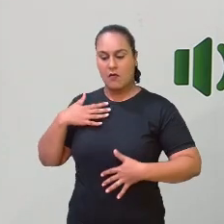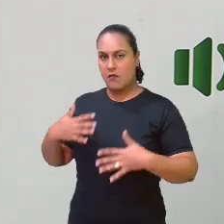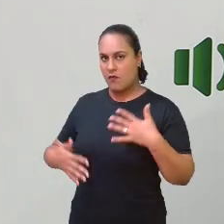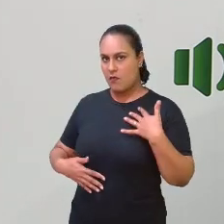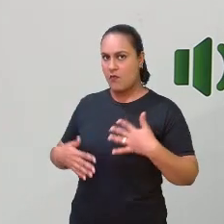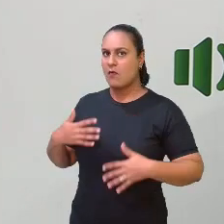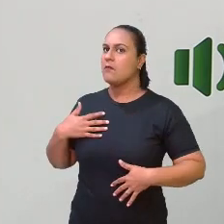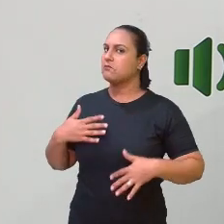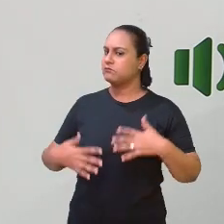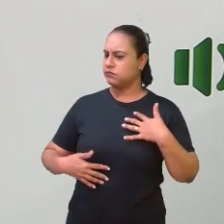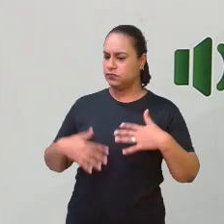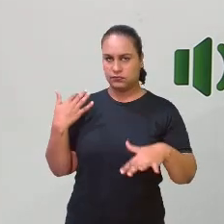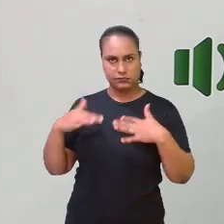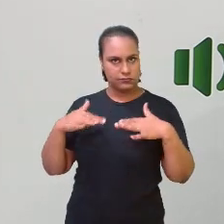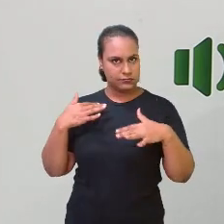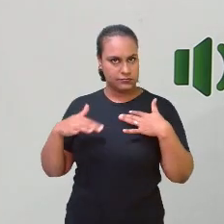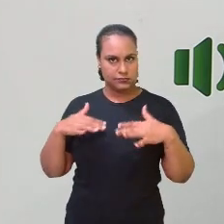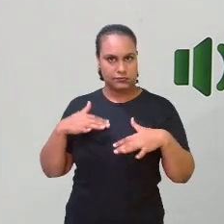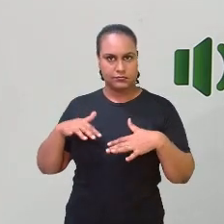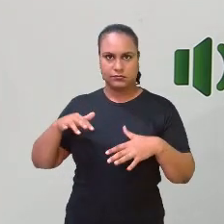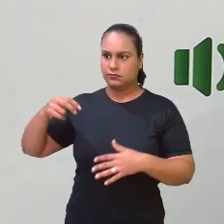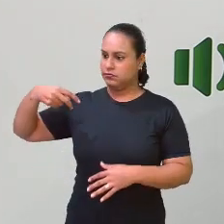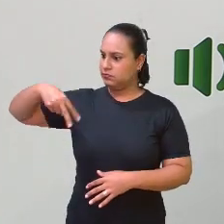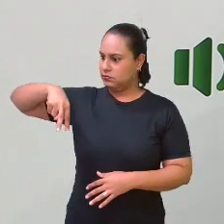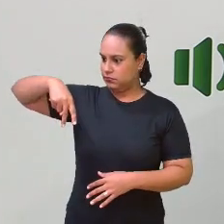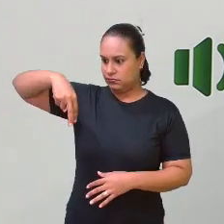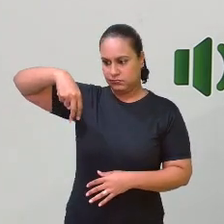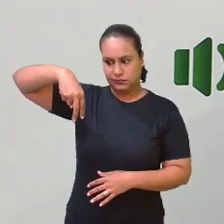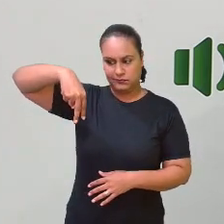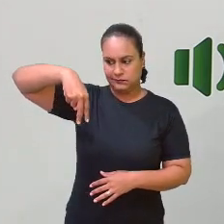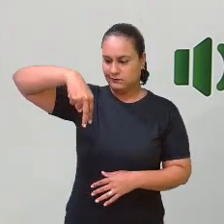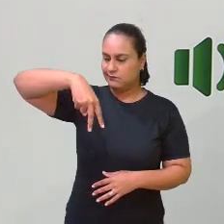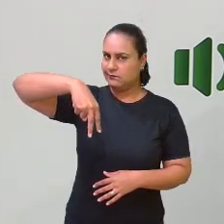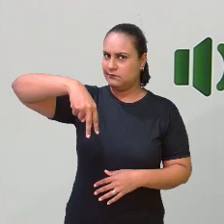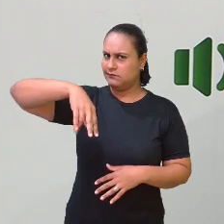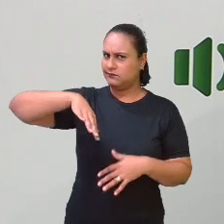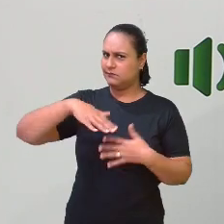para a gente se locomover. Professora,